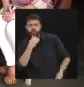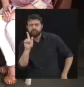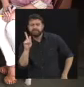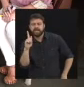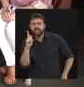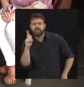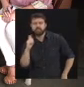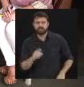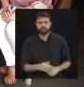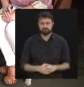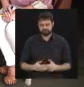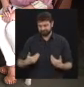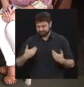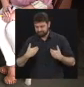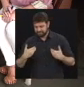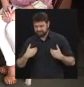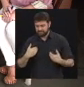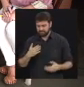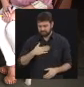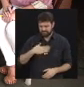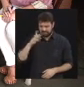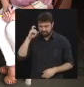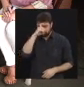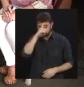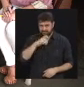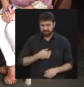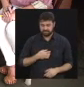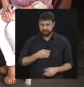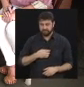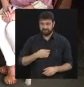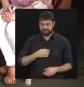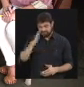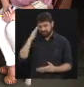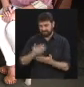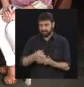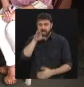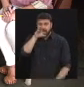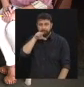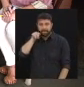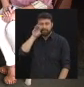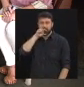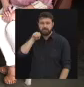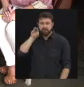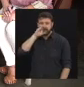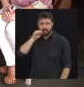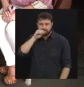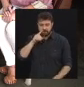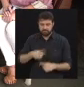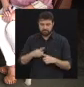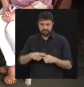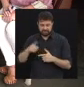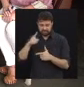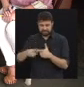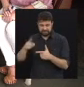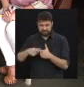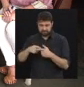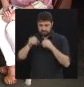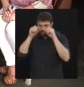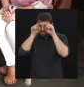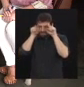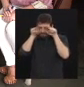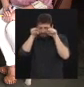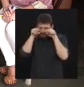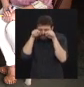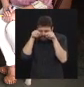maior dificuldade? No meu caso, a maior dificuldade, creio que seja a fala, né? Mas, porque os outros problemas da síndrome, estrabismo, no